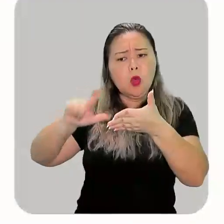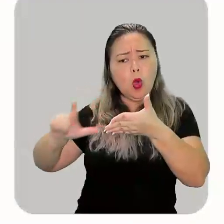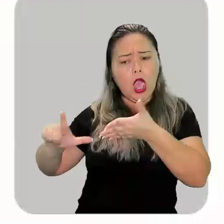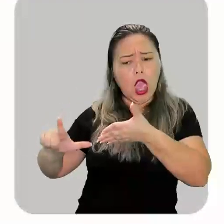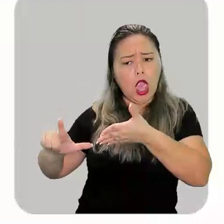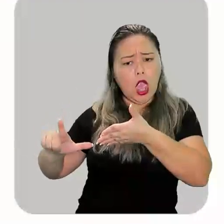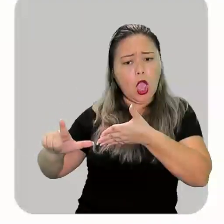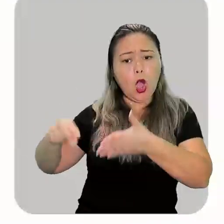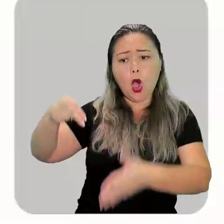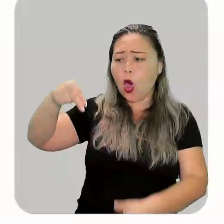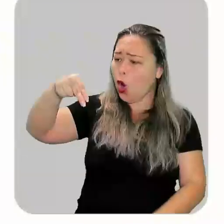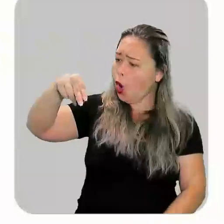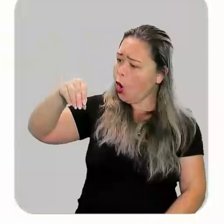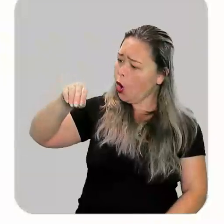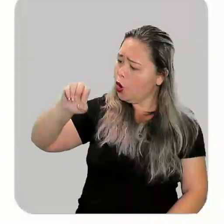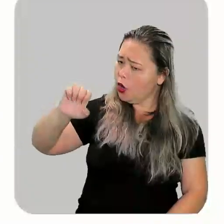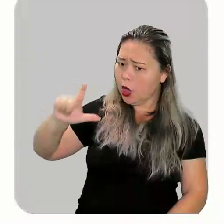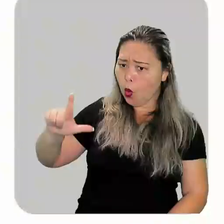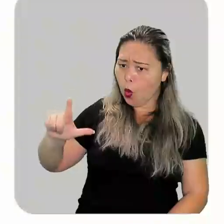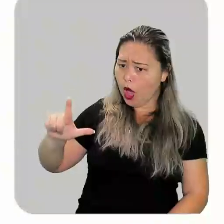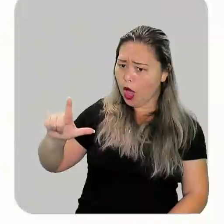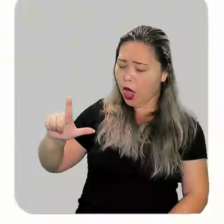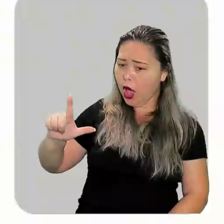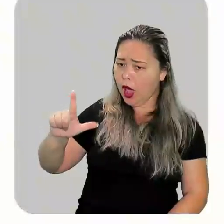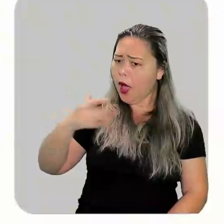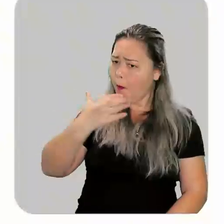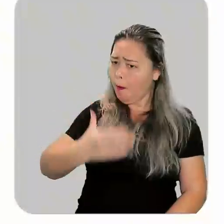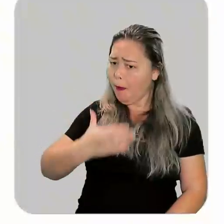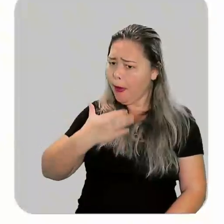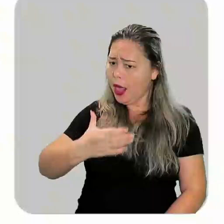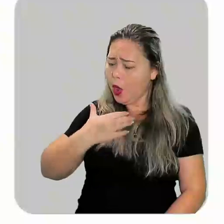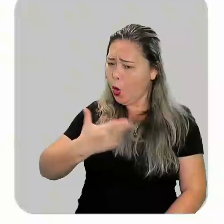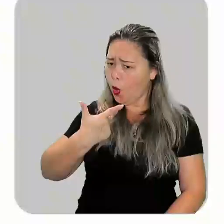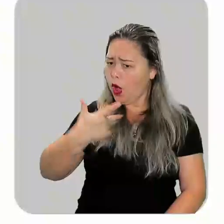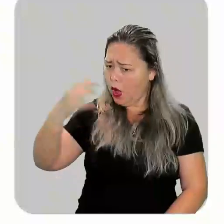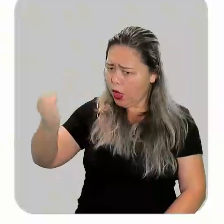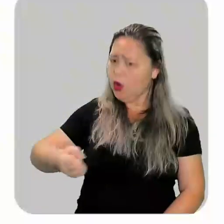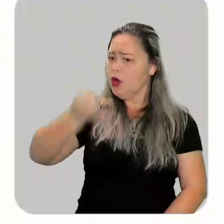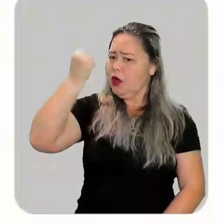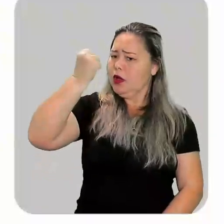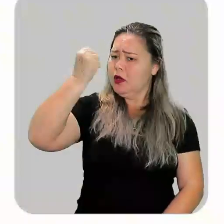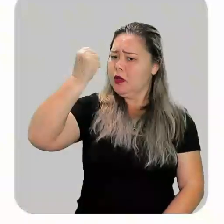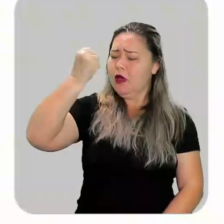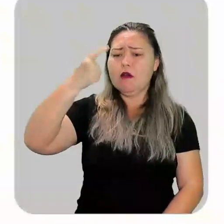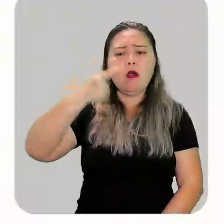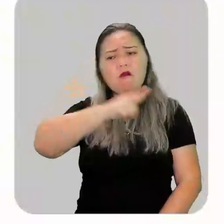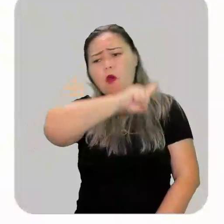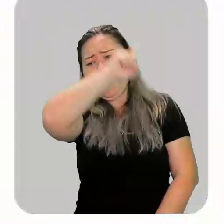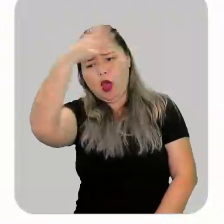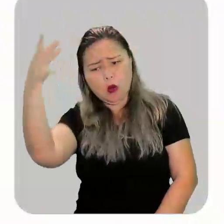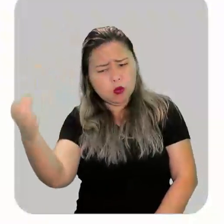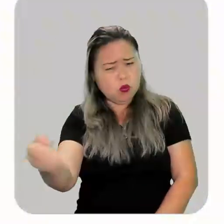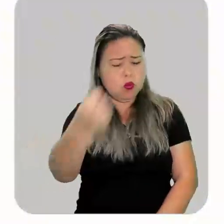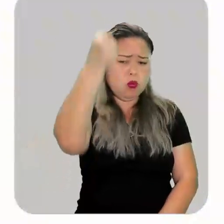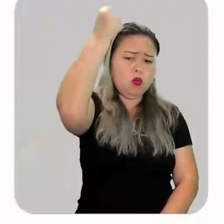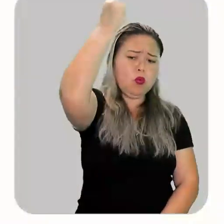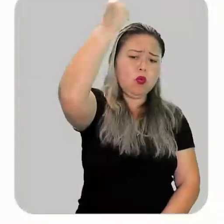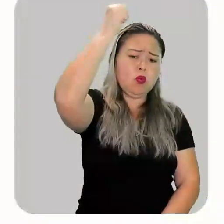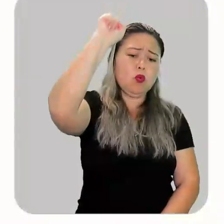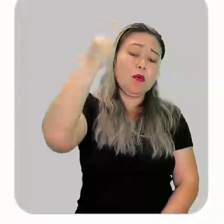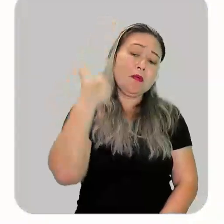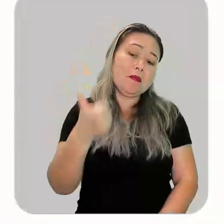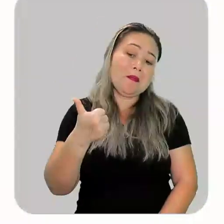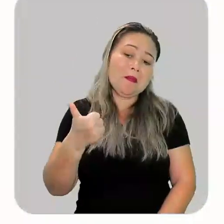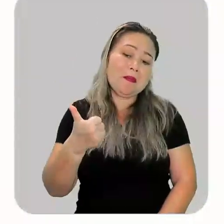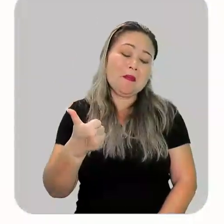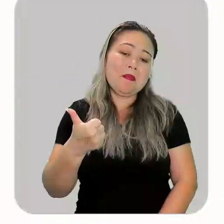Senhora! Noé. Esse aí foi bom, porque o Papai Noel que salvou a arca. Papai Noel foi lá e salvou todo mundo. Tá,